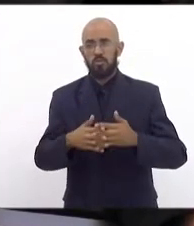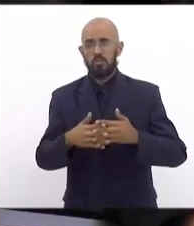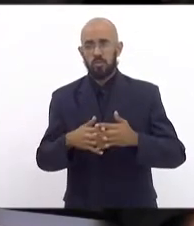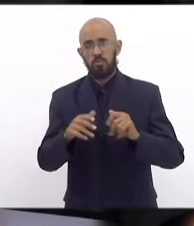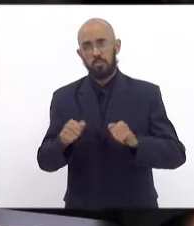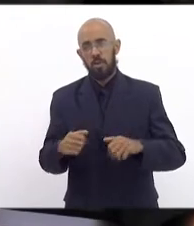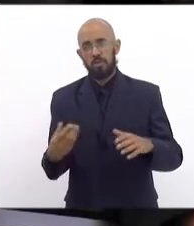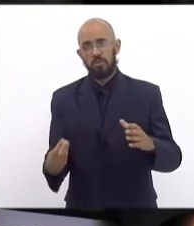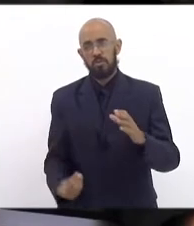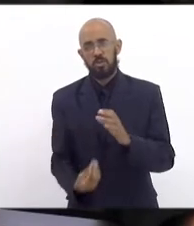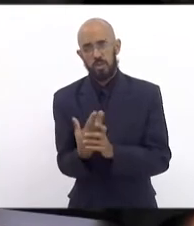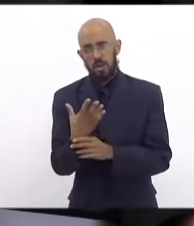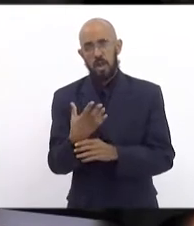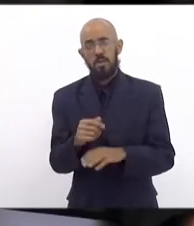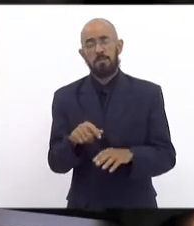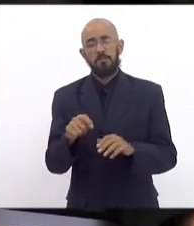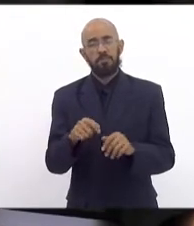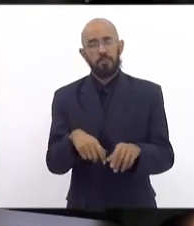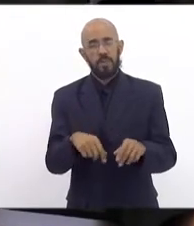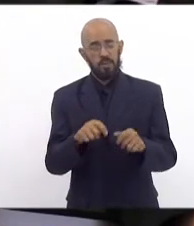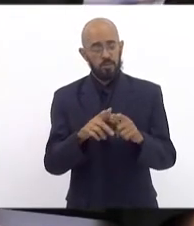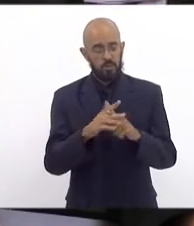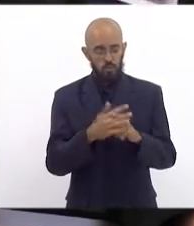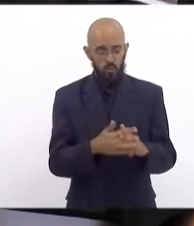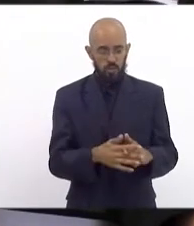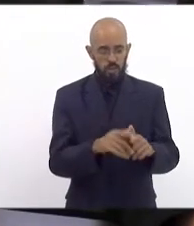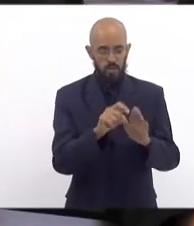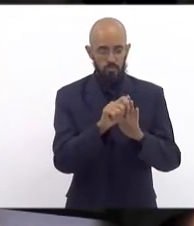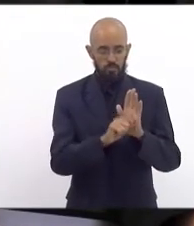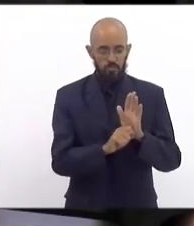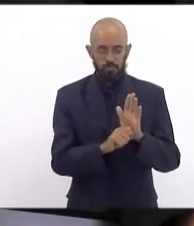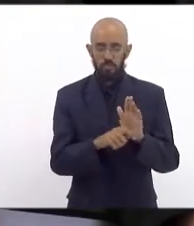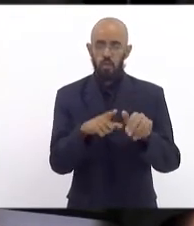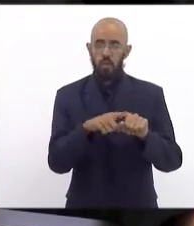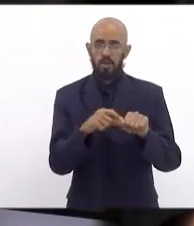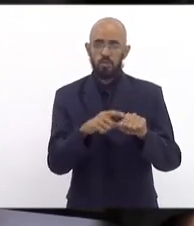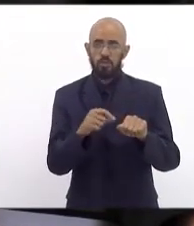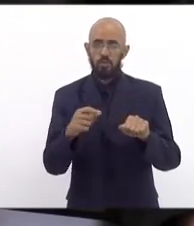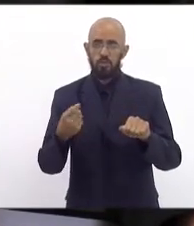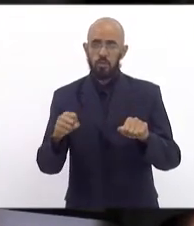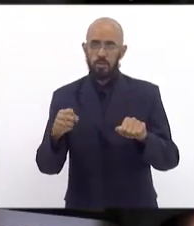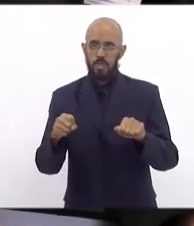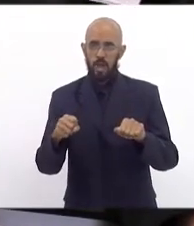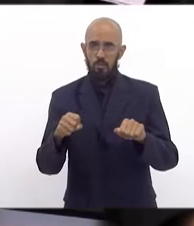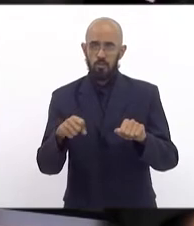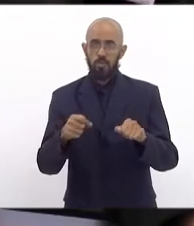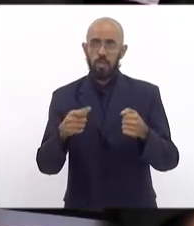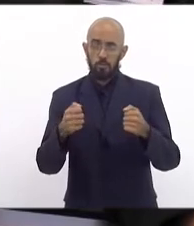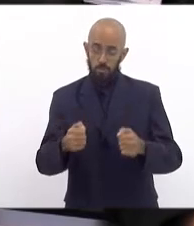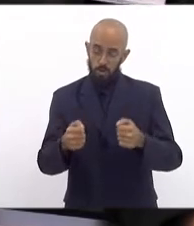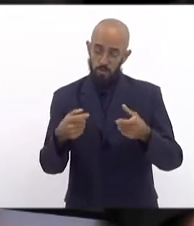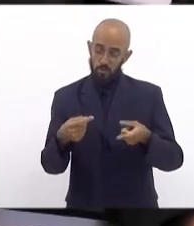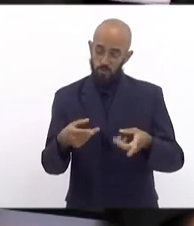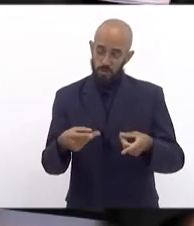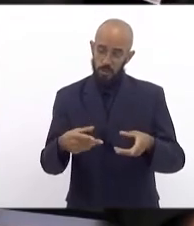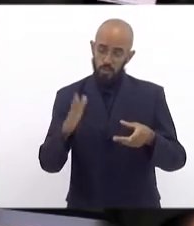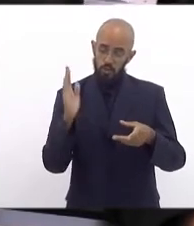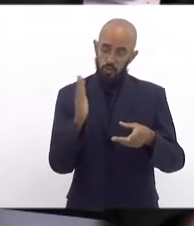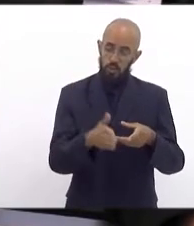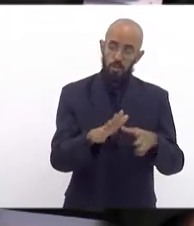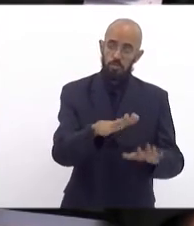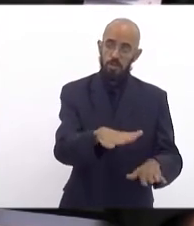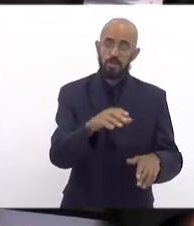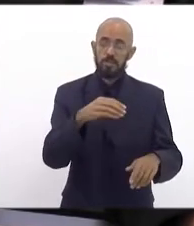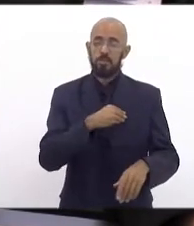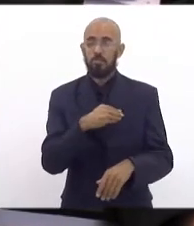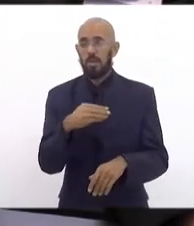que aí voltando um pouco ali na redação é que seja aprovado o artigo 8º que a indústria possa fazer a venda direta mas que